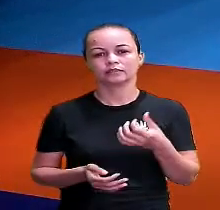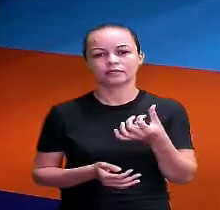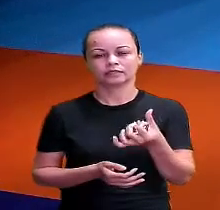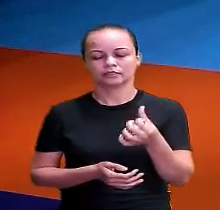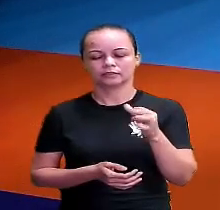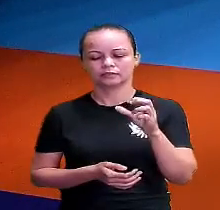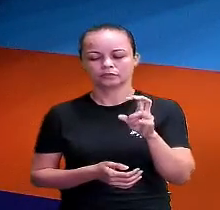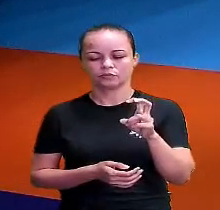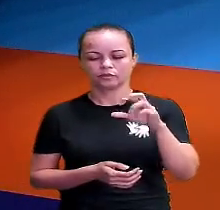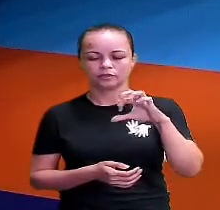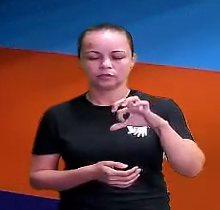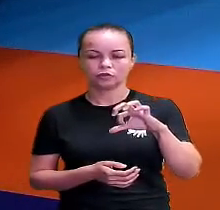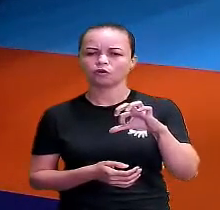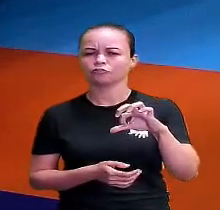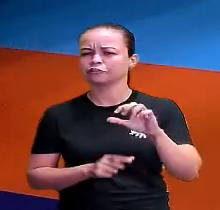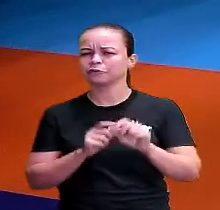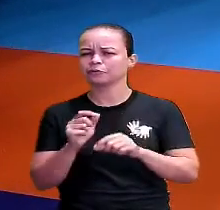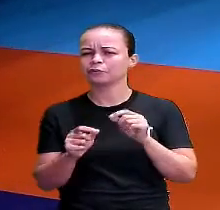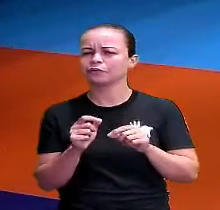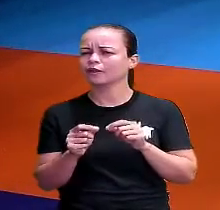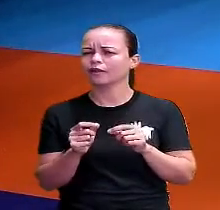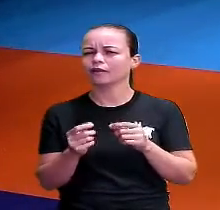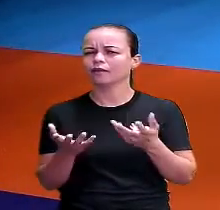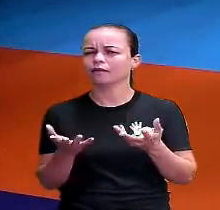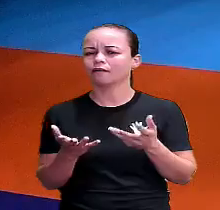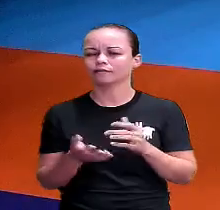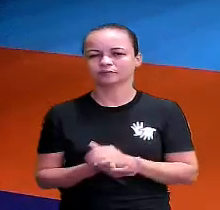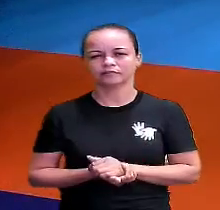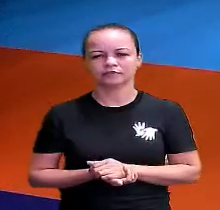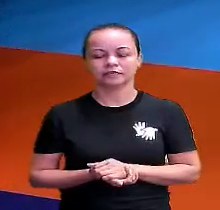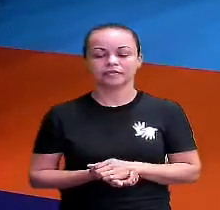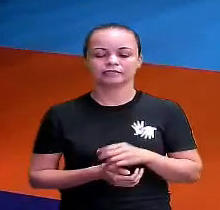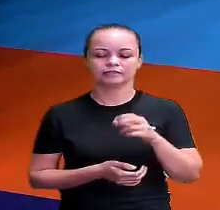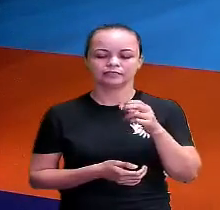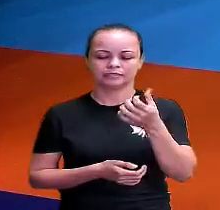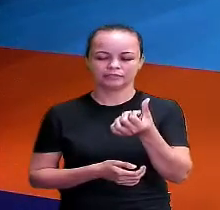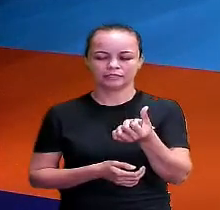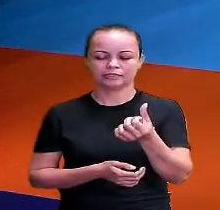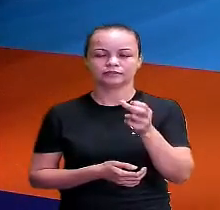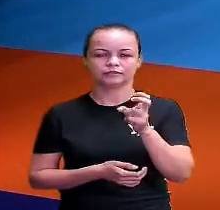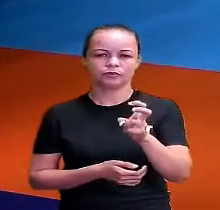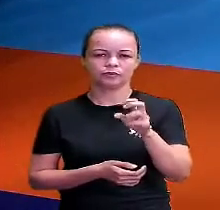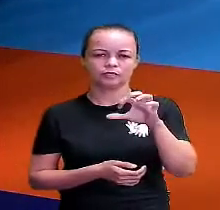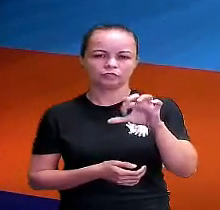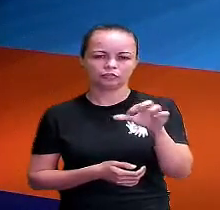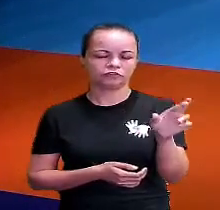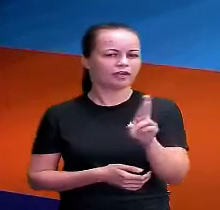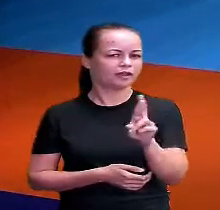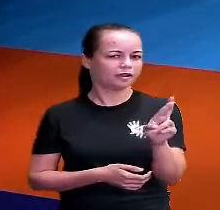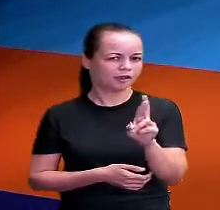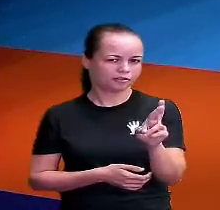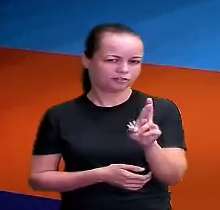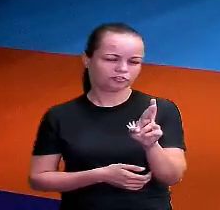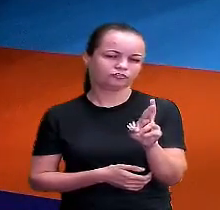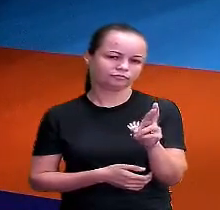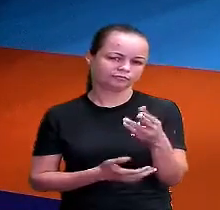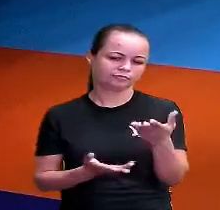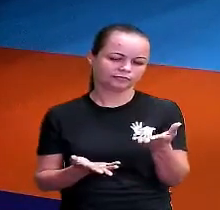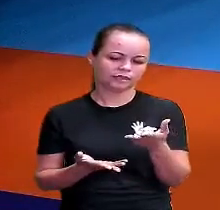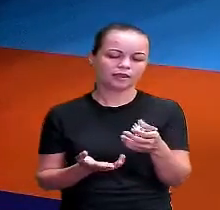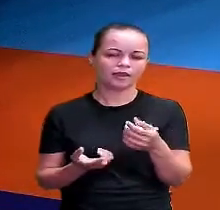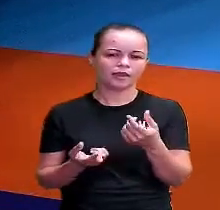659 o quê, gente? Quem é que lembra aqui? 659 reais. Por quê? É a nossa moeda, né?